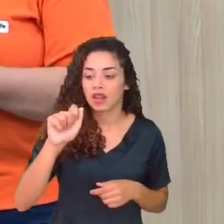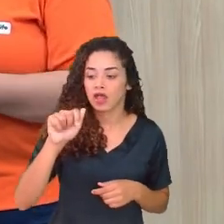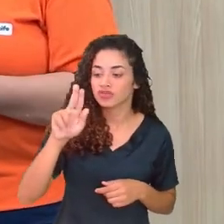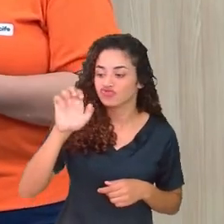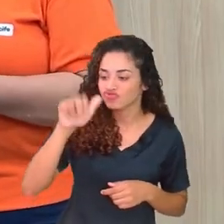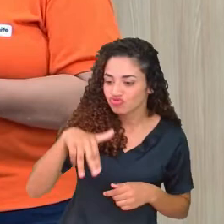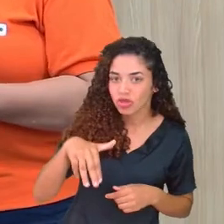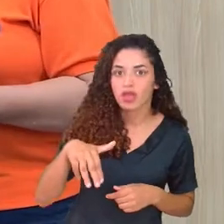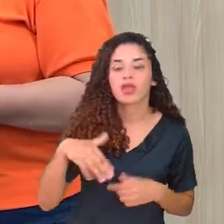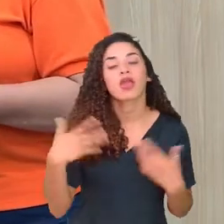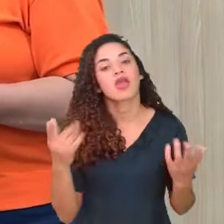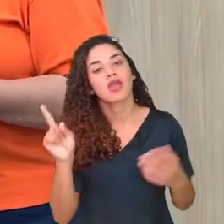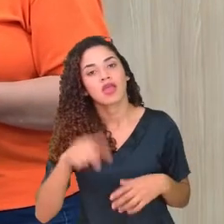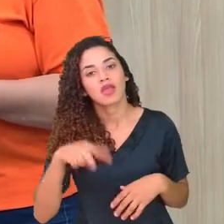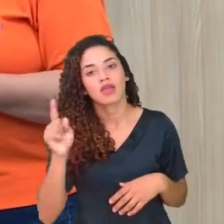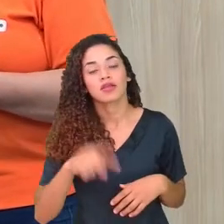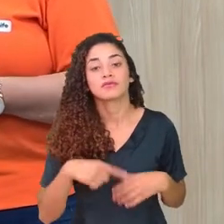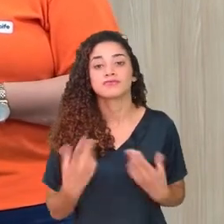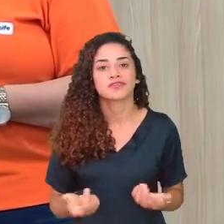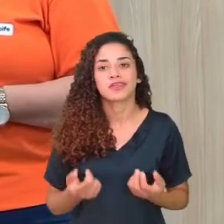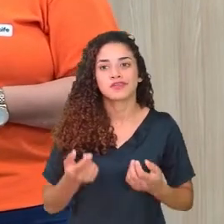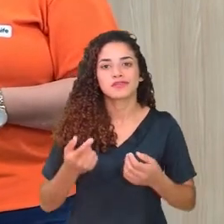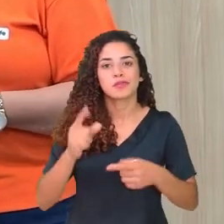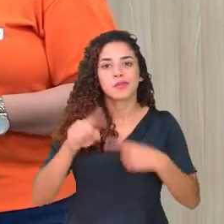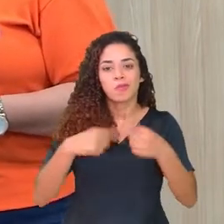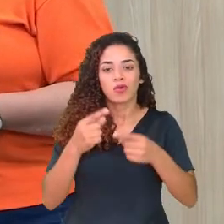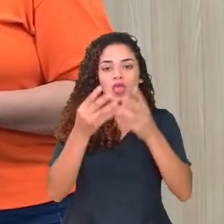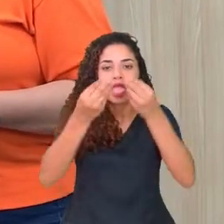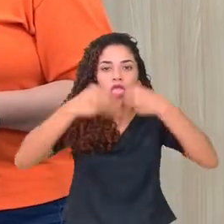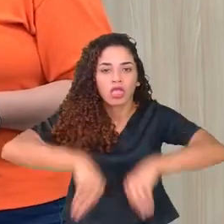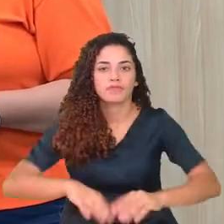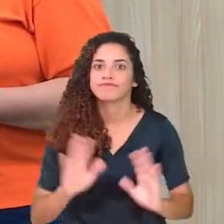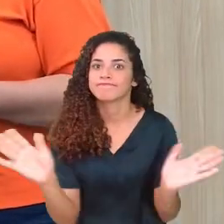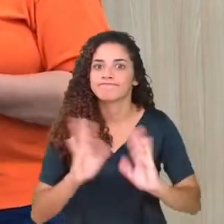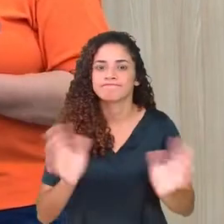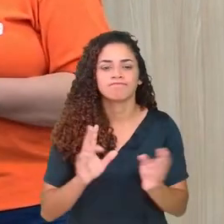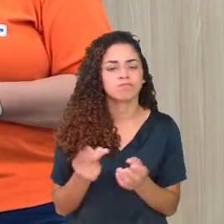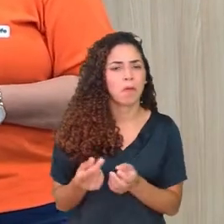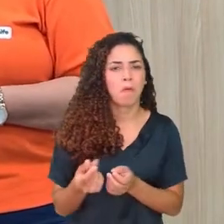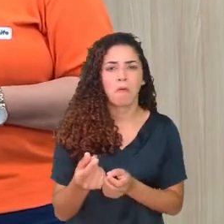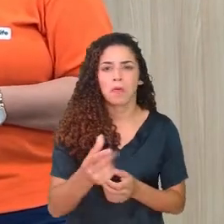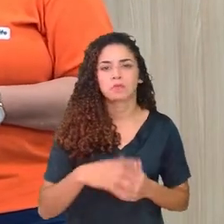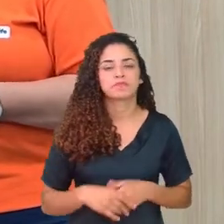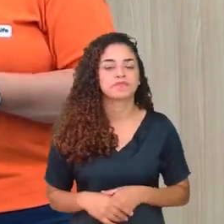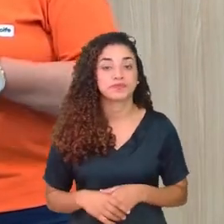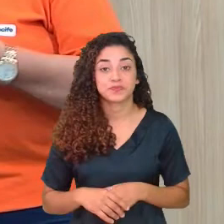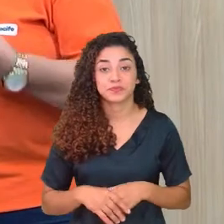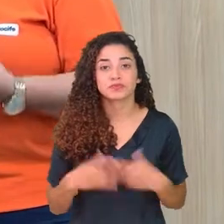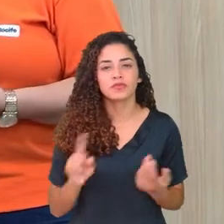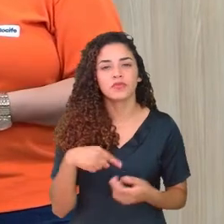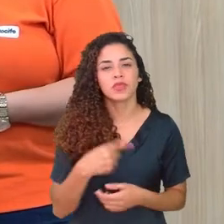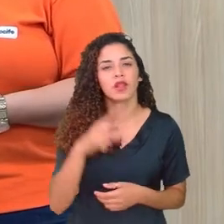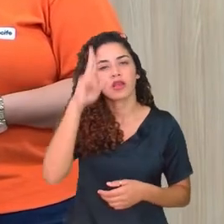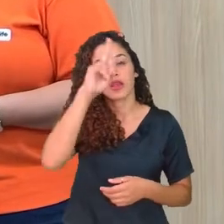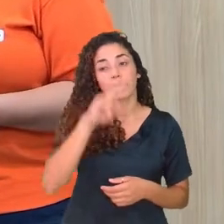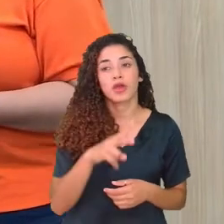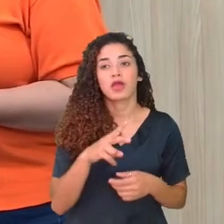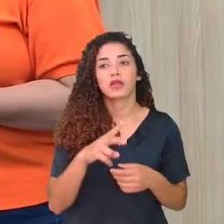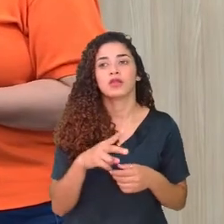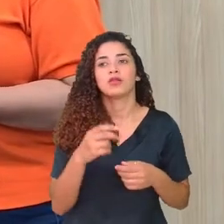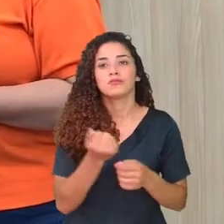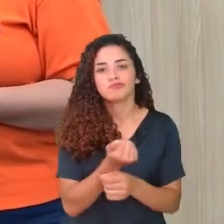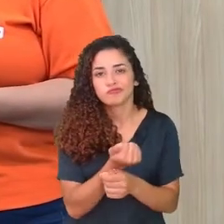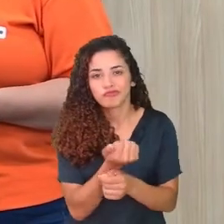nesse movimento, sem causar desgaste dos ossos. Porque a gente vai lembrar que essa quantidade de cartilagem